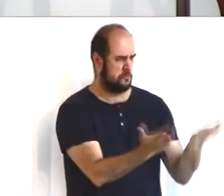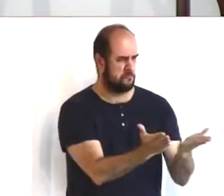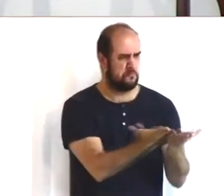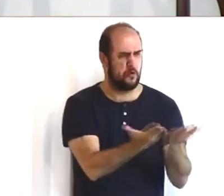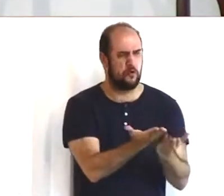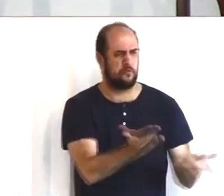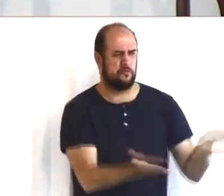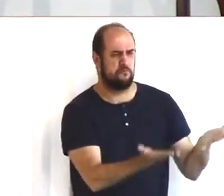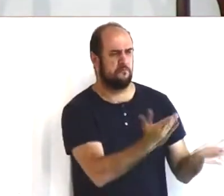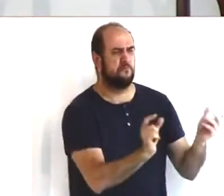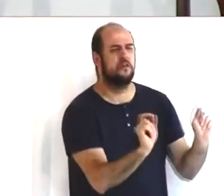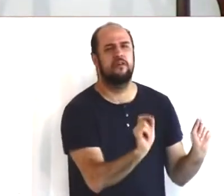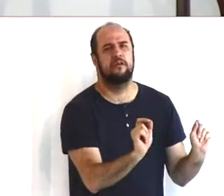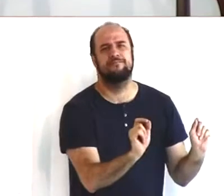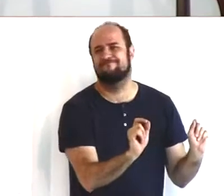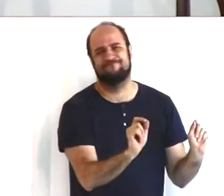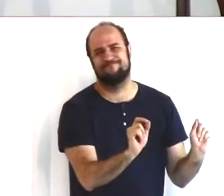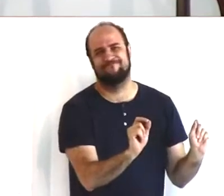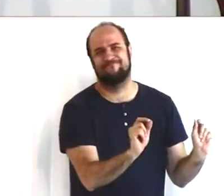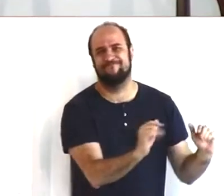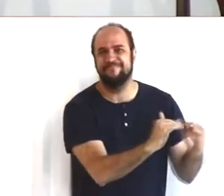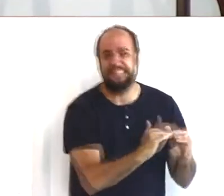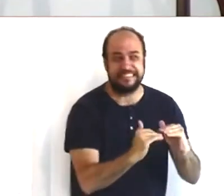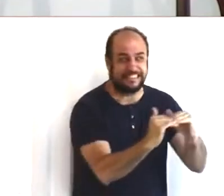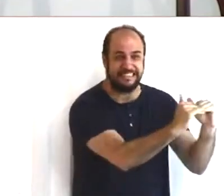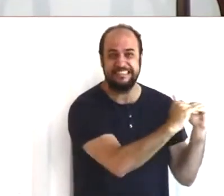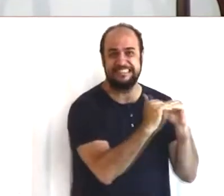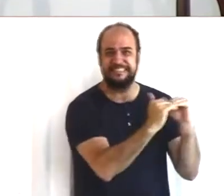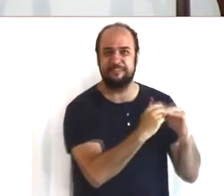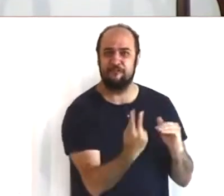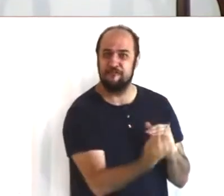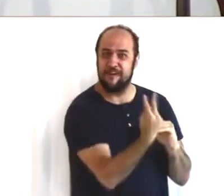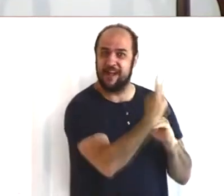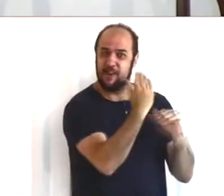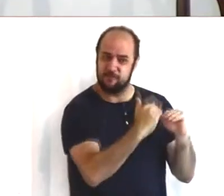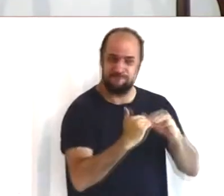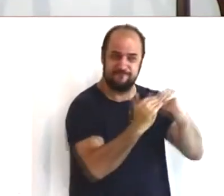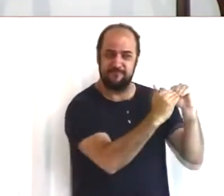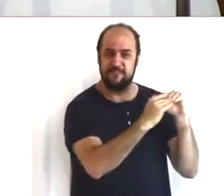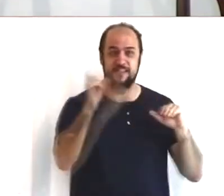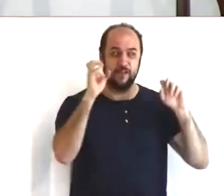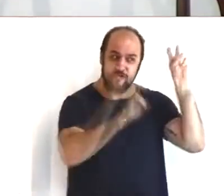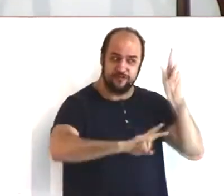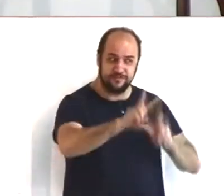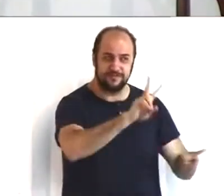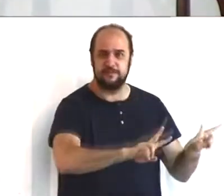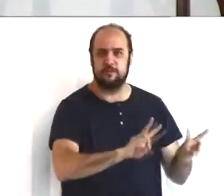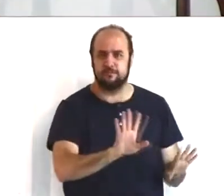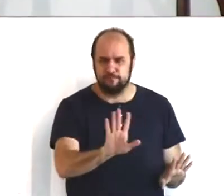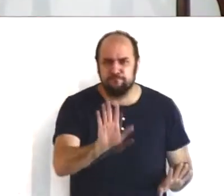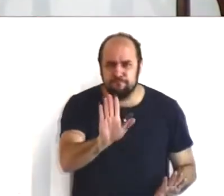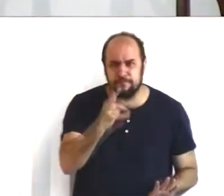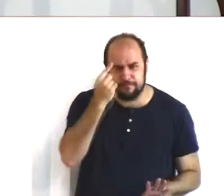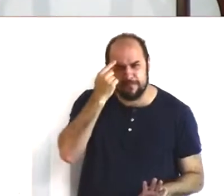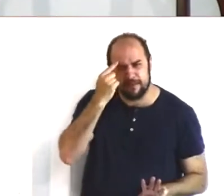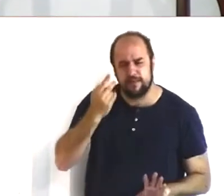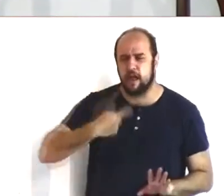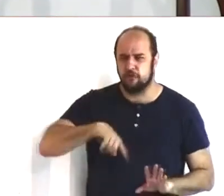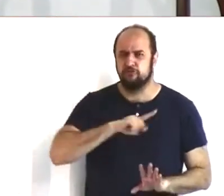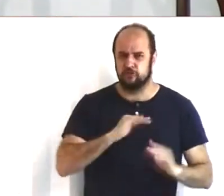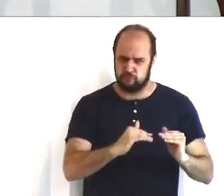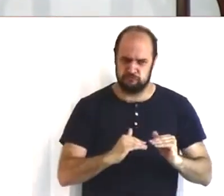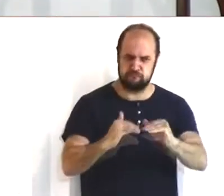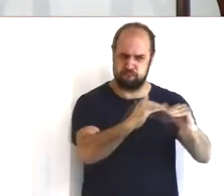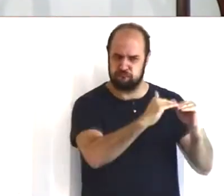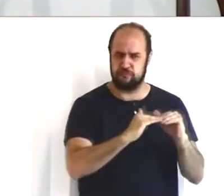pobre? Você sabe que não. Todos temos o mesmo valor diante de Deus. Olha, se todos temos o mesmo valor diante de um Deus que